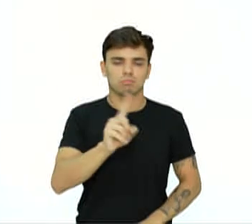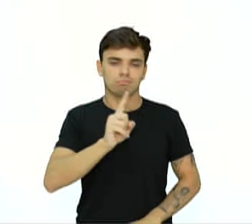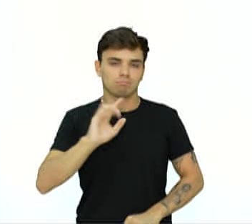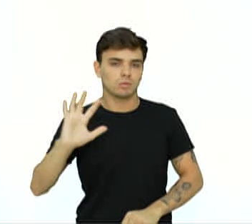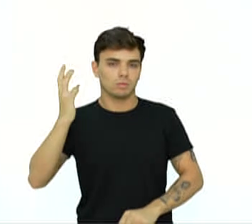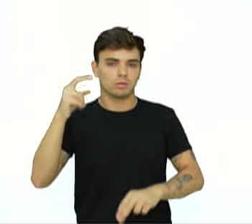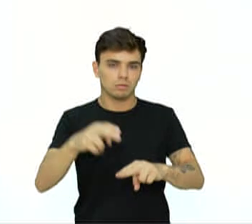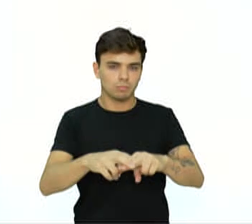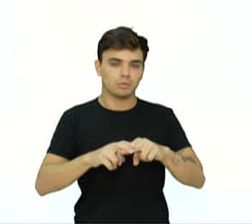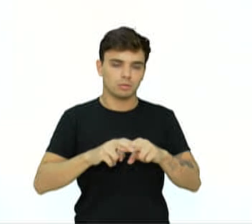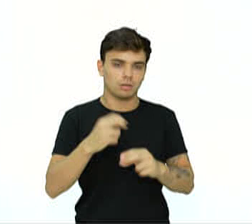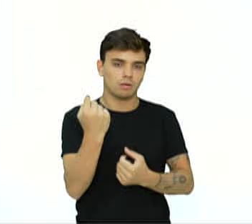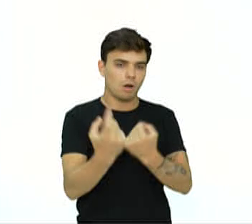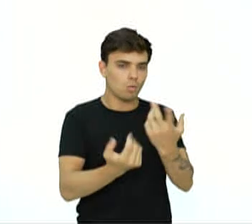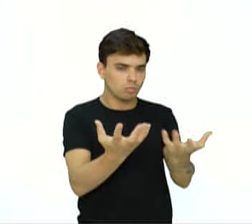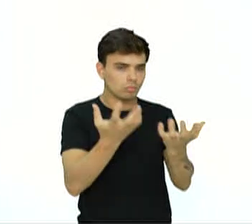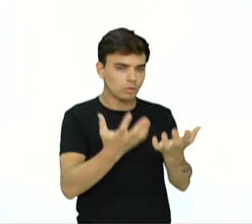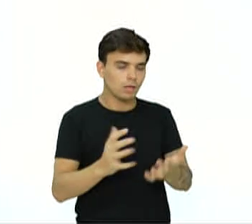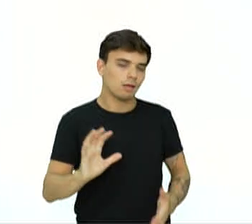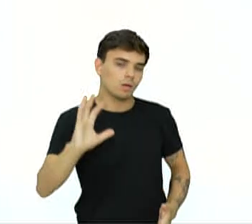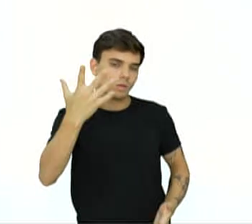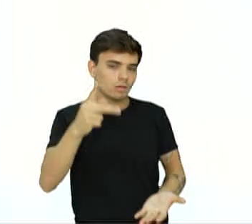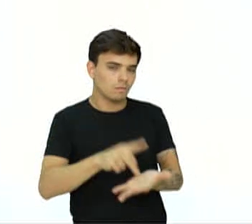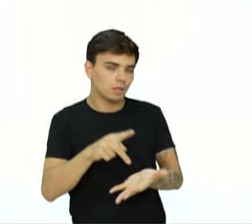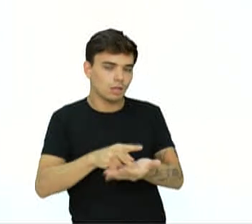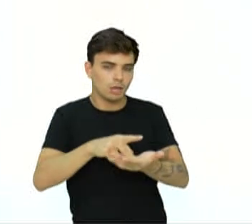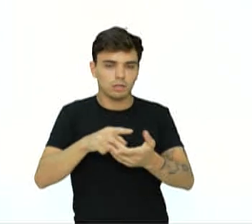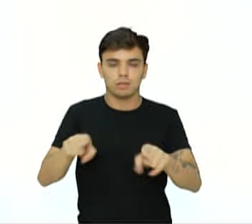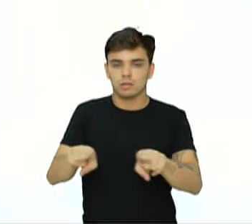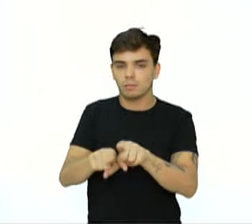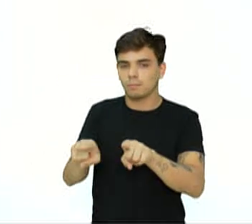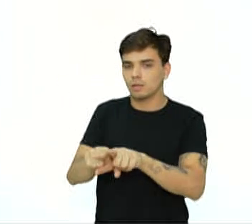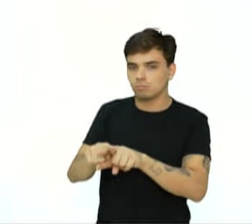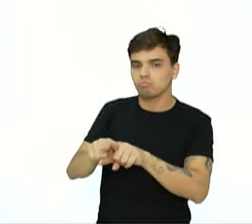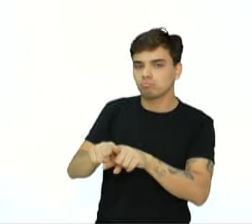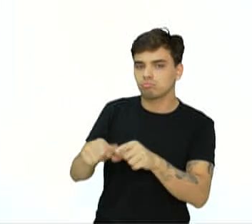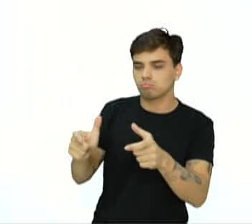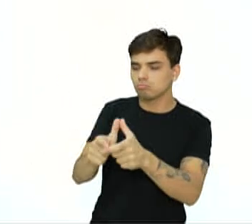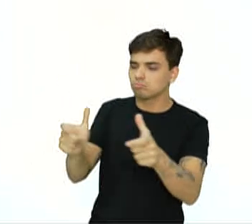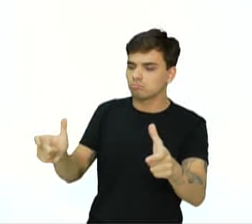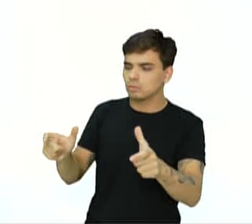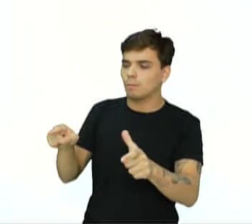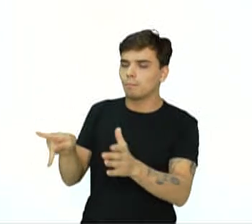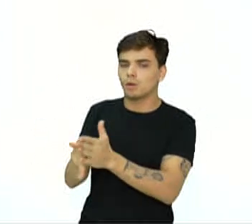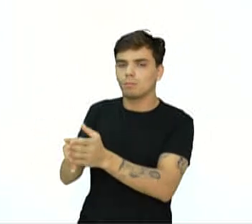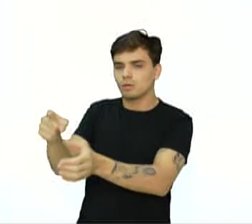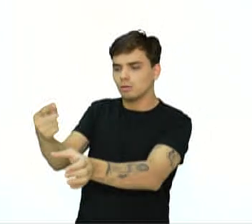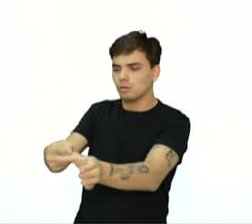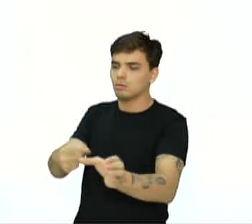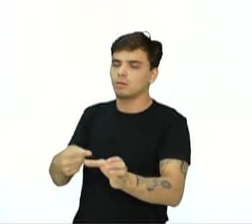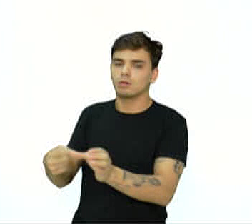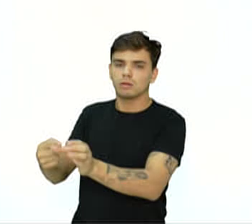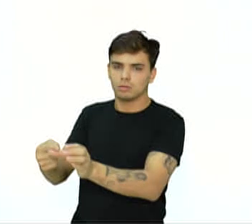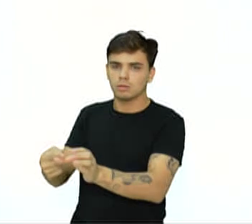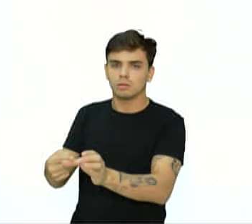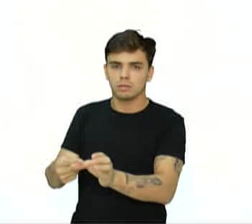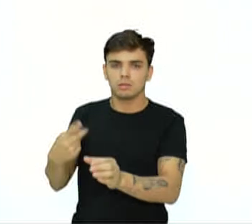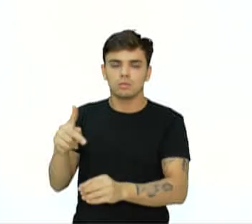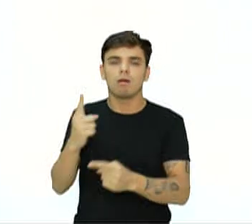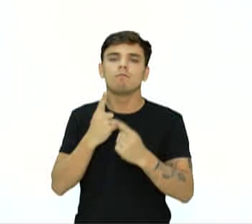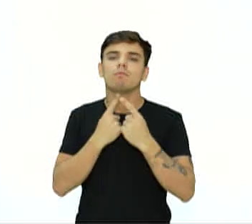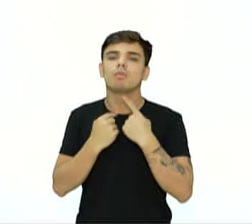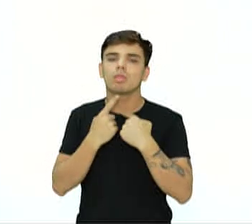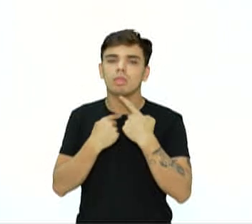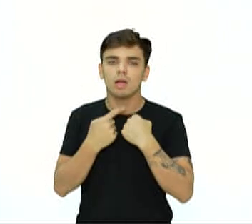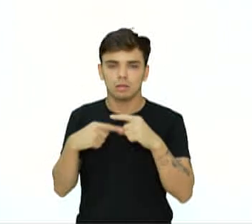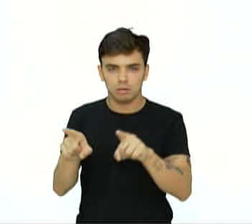tanto porque alguns querem que aconteça, quanto porque a massa dos cidadãos abdica de sua